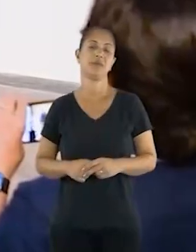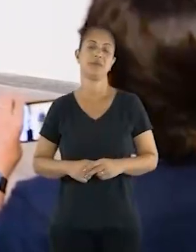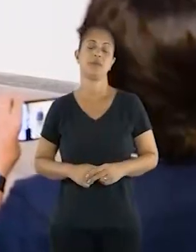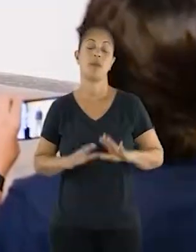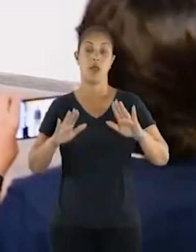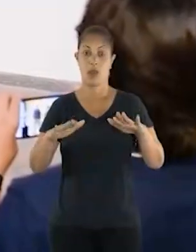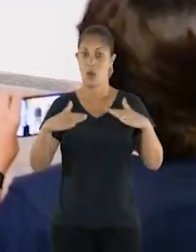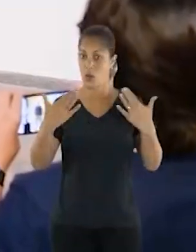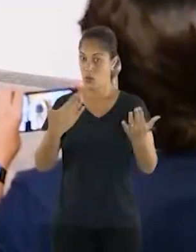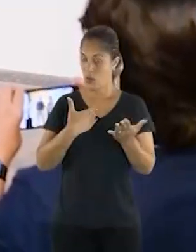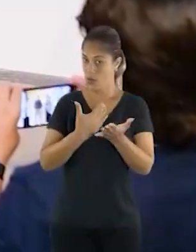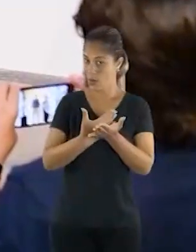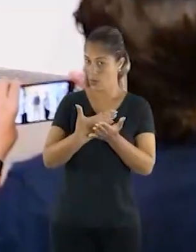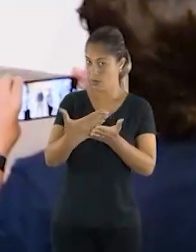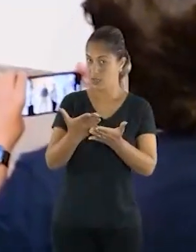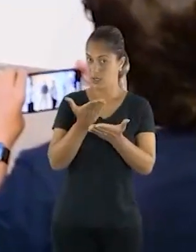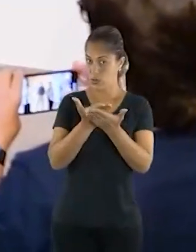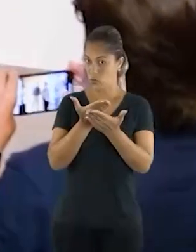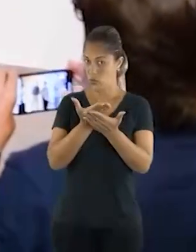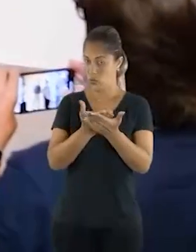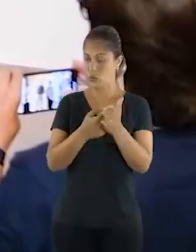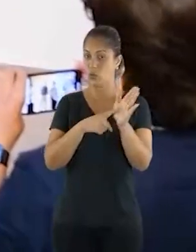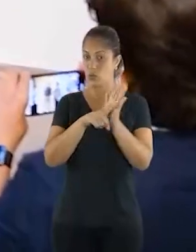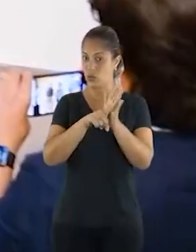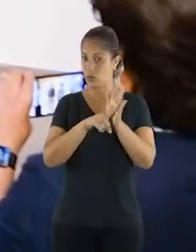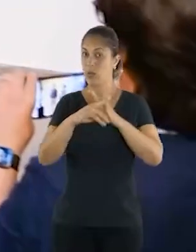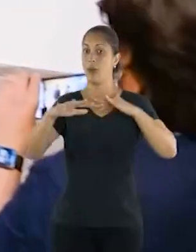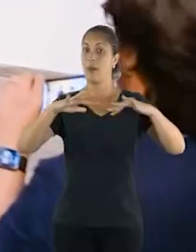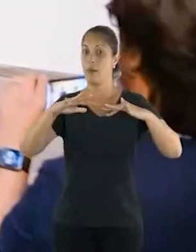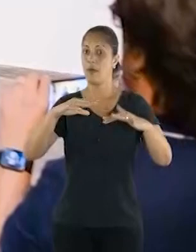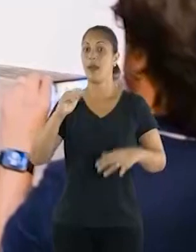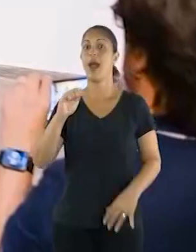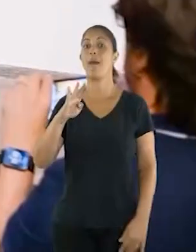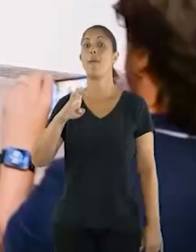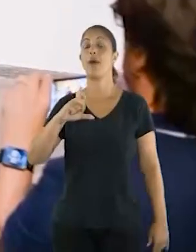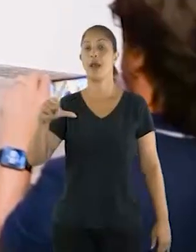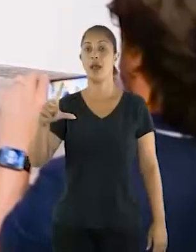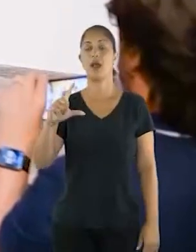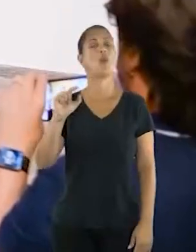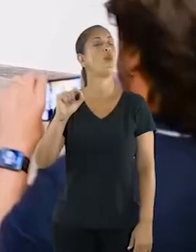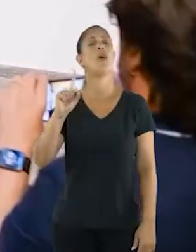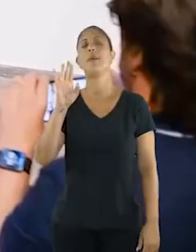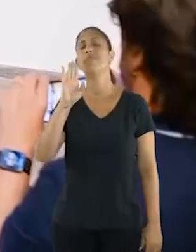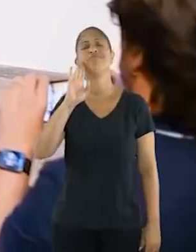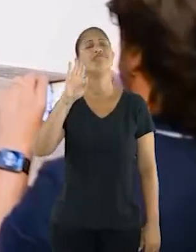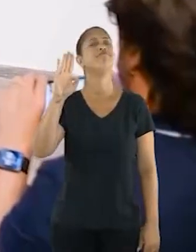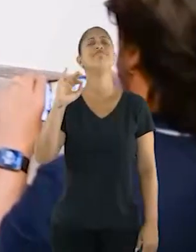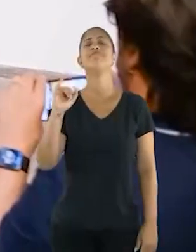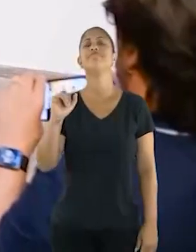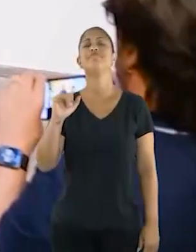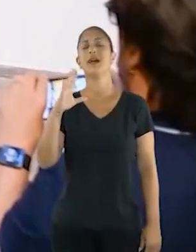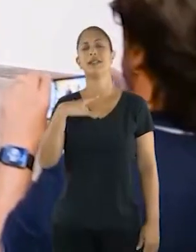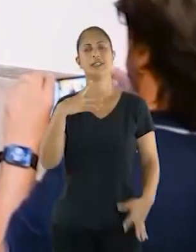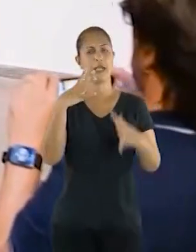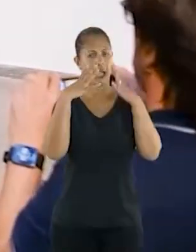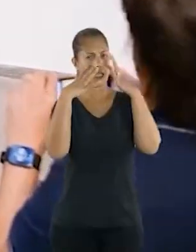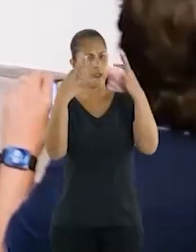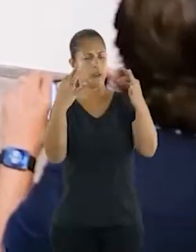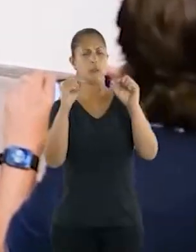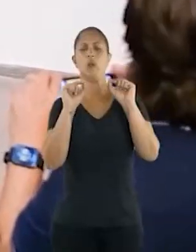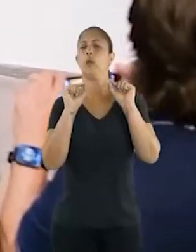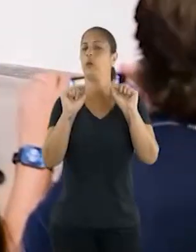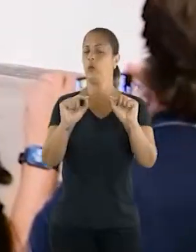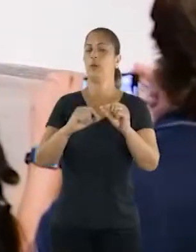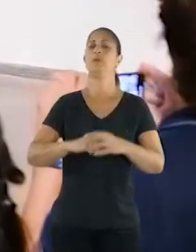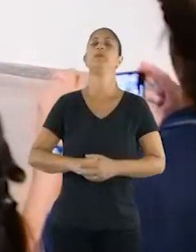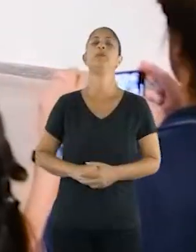quando eu comecei a estudar o movimento armorial, a coisa que mais me chamou a atenção